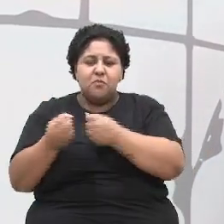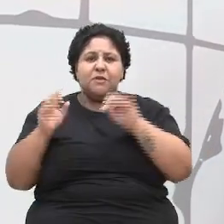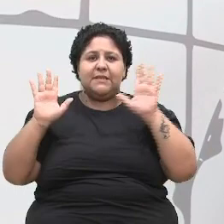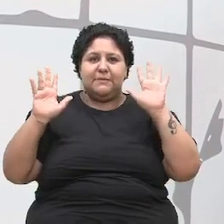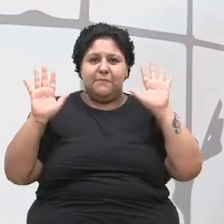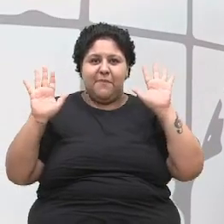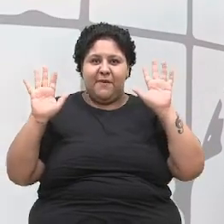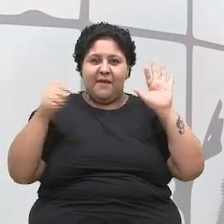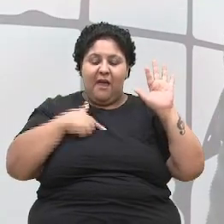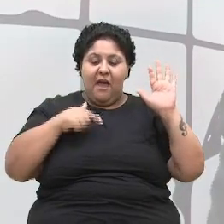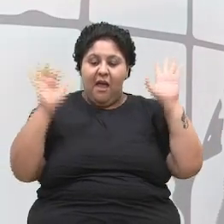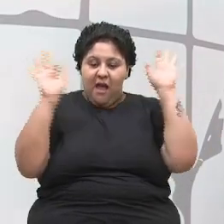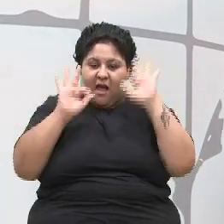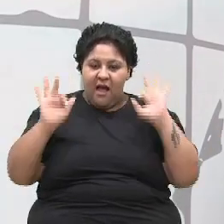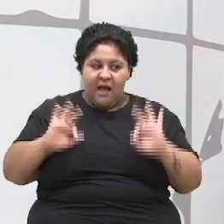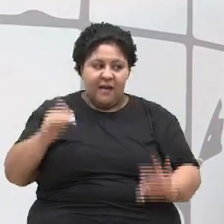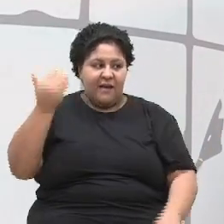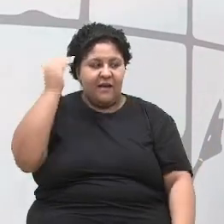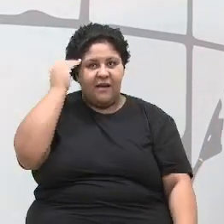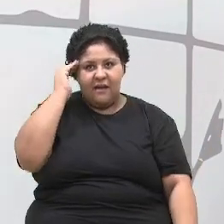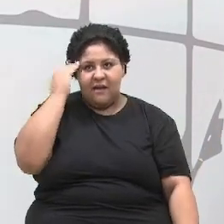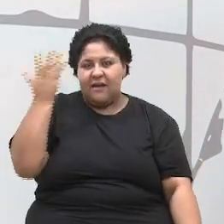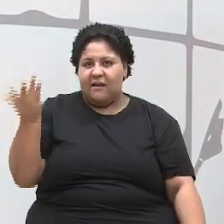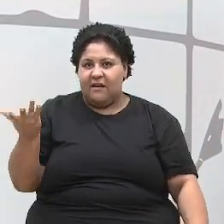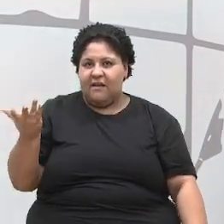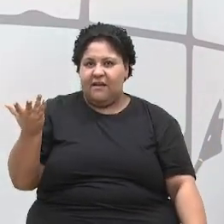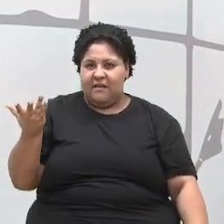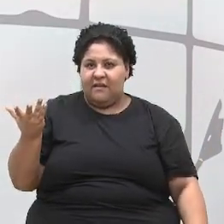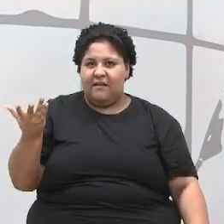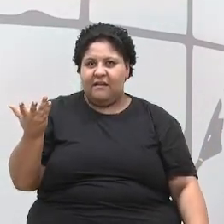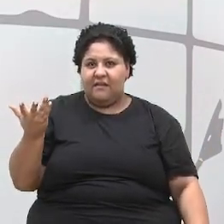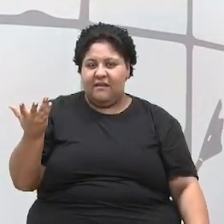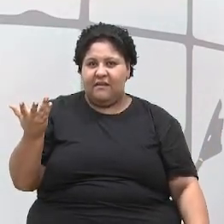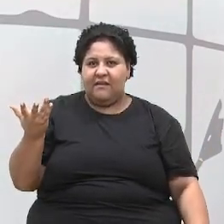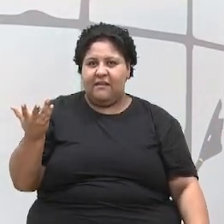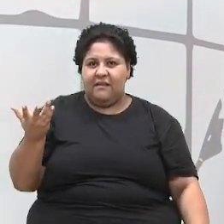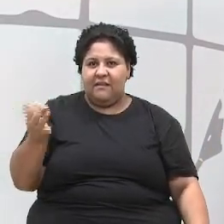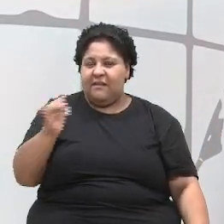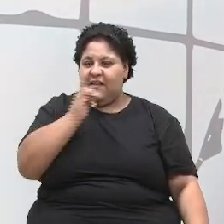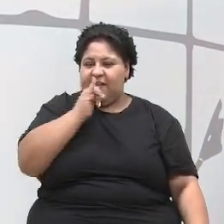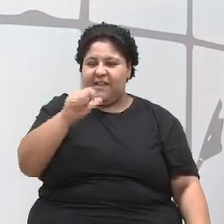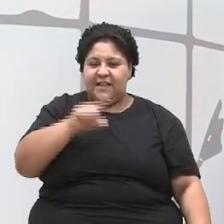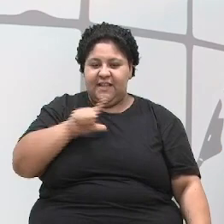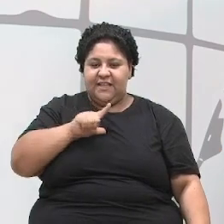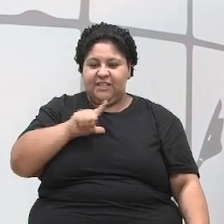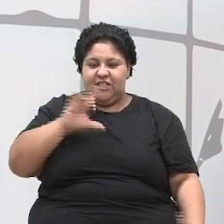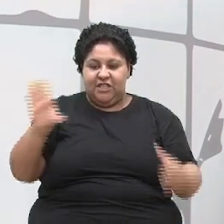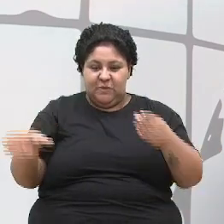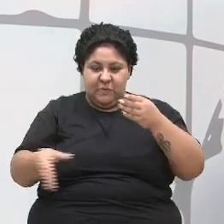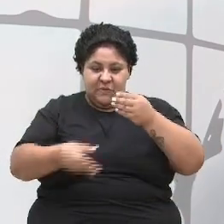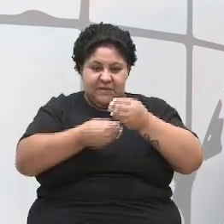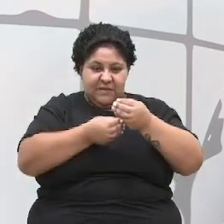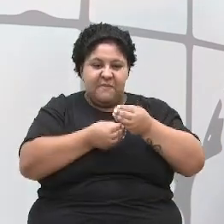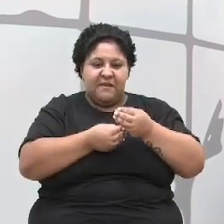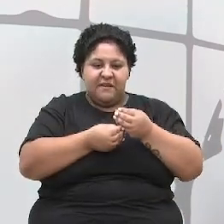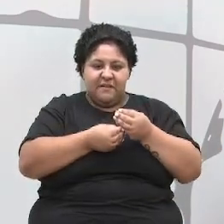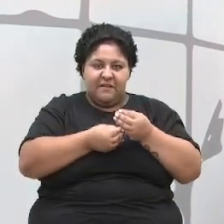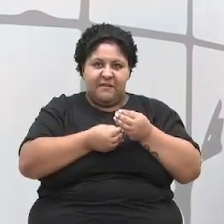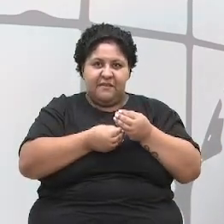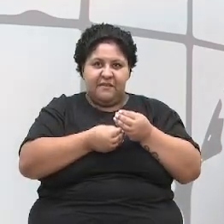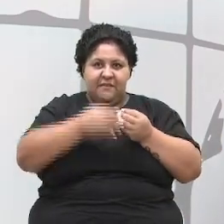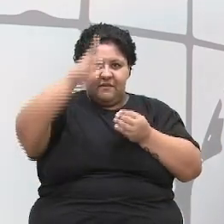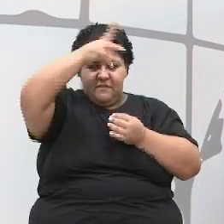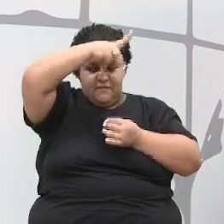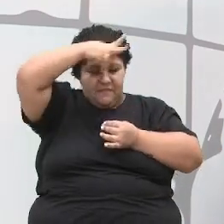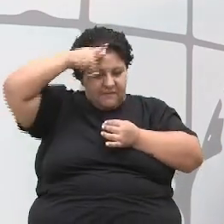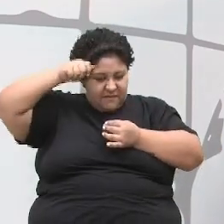fiquei feliz em saber que, por exemplo, nós tínhamos emendas parlamentares, o município colocou